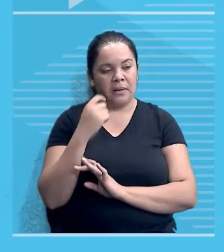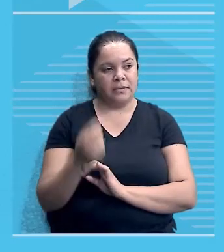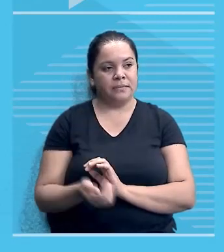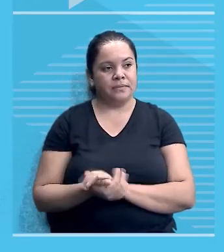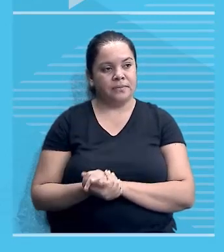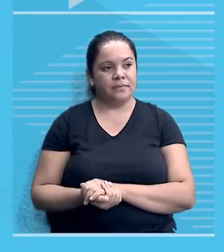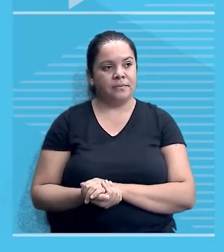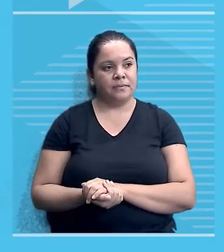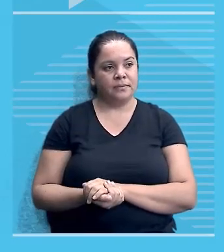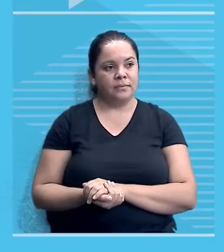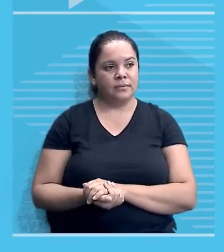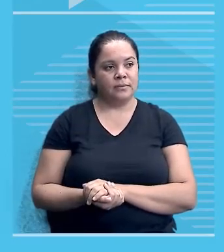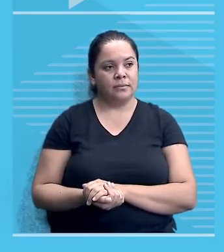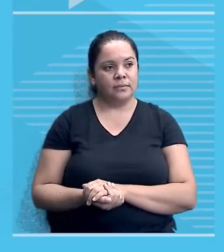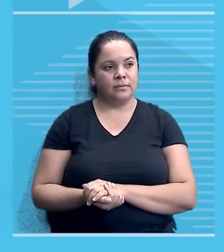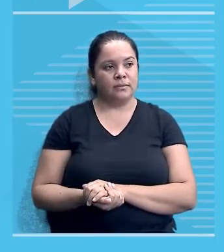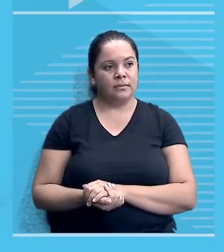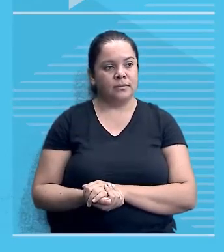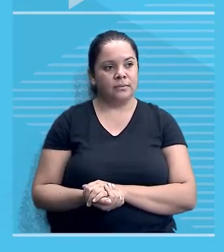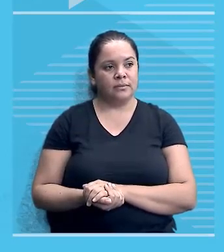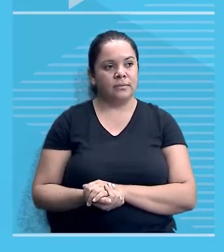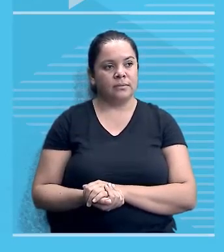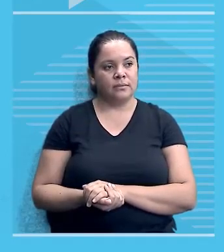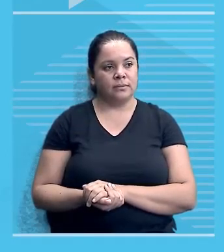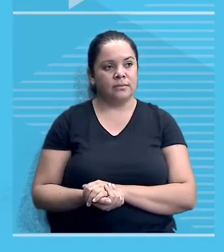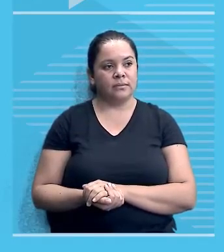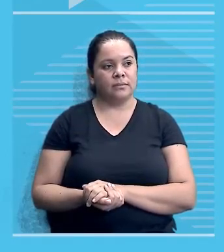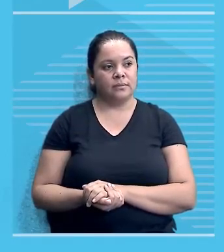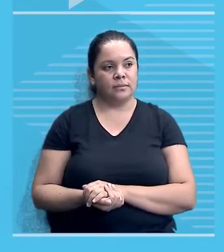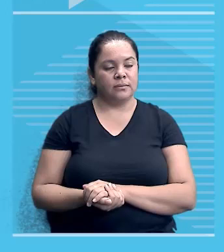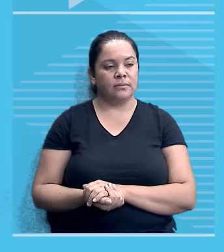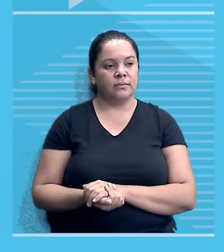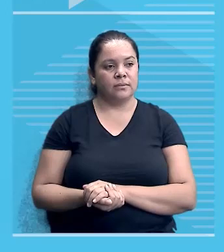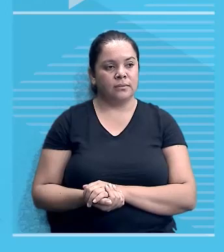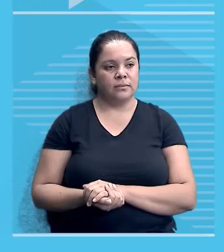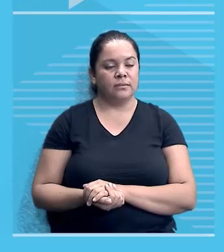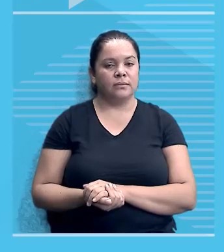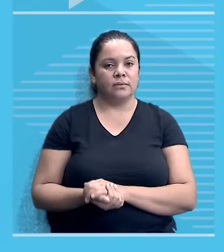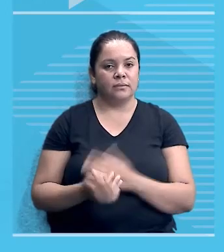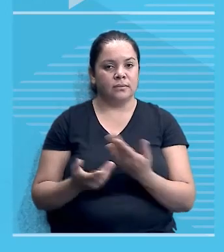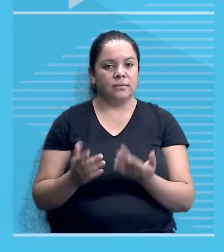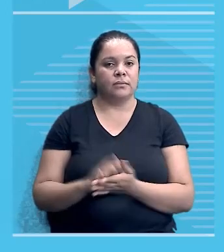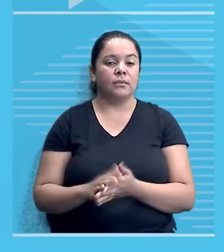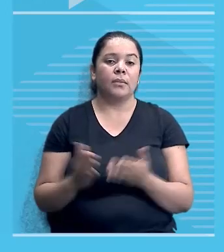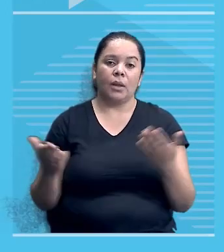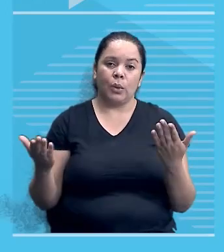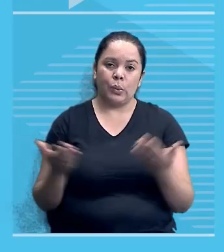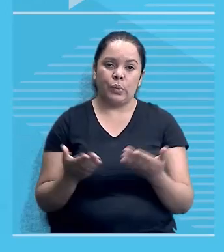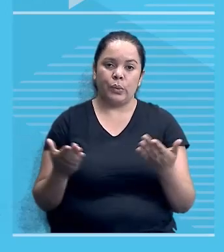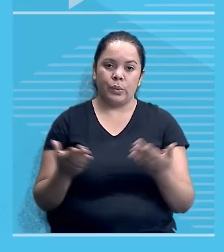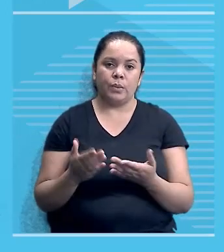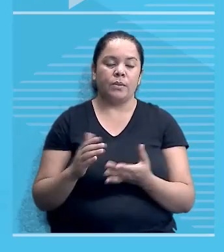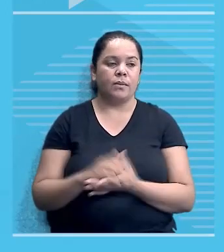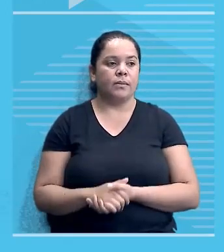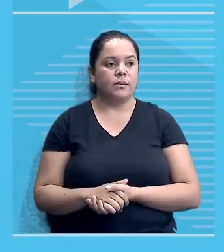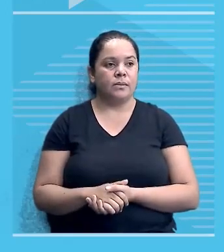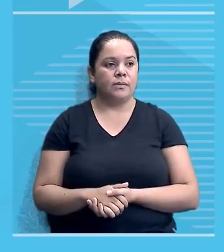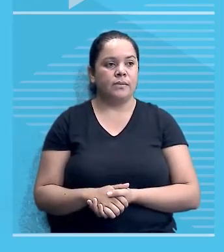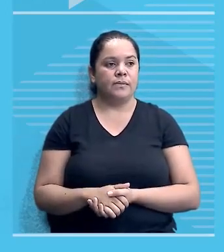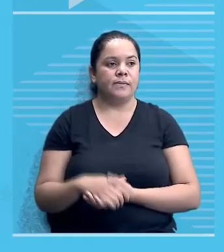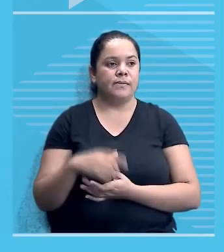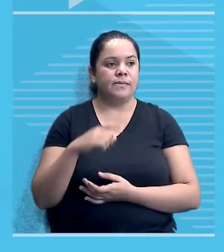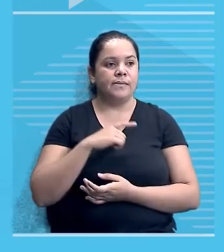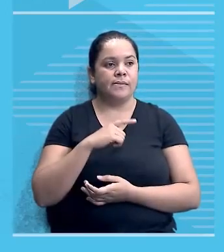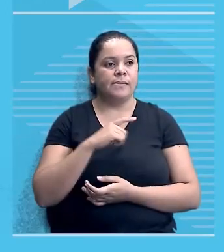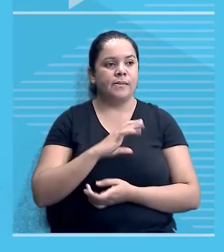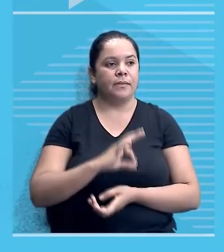tomando como como referência esse senso aqui de 2010 mas atualmente atualmente nós já temos aí um percentual